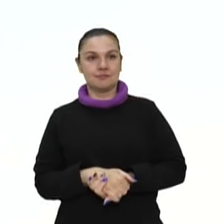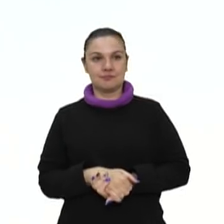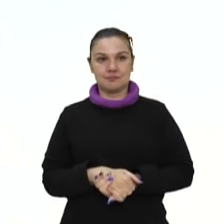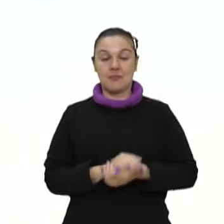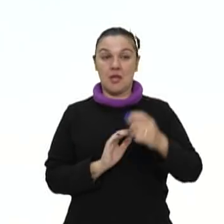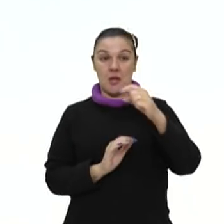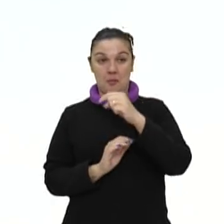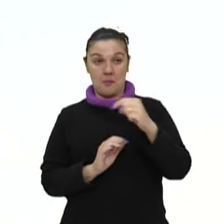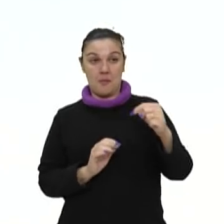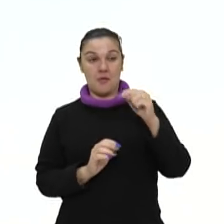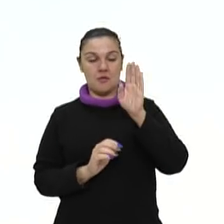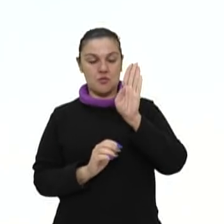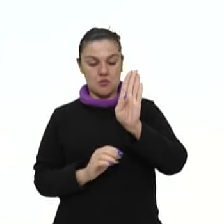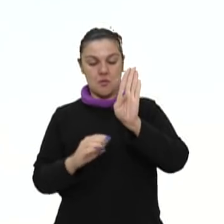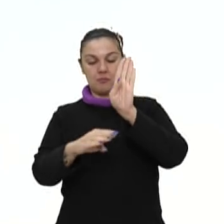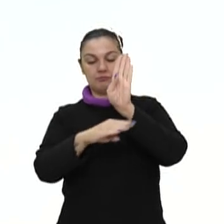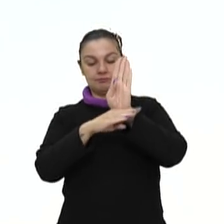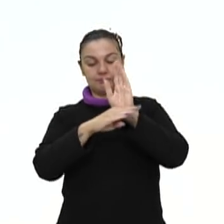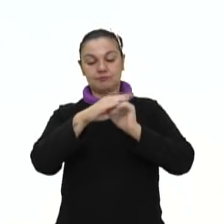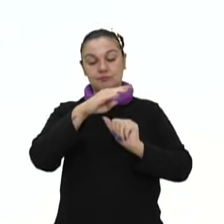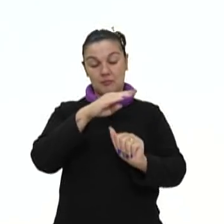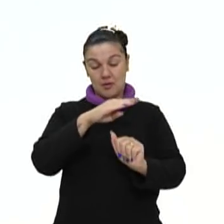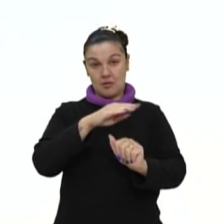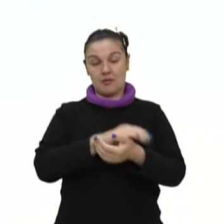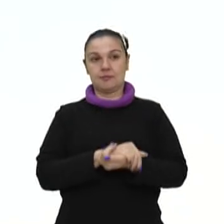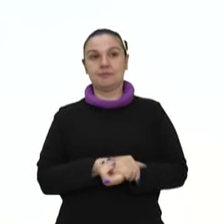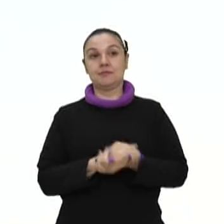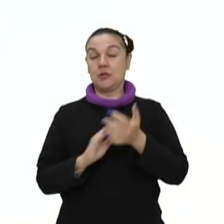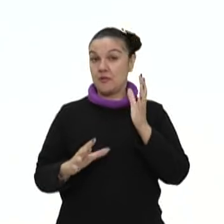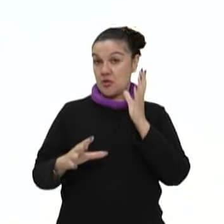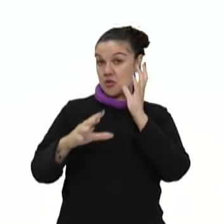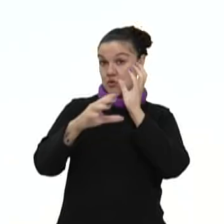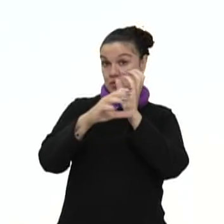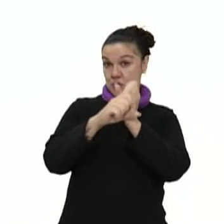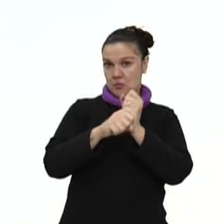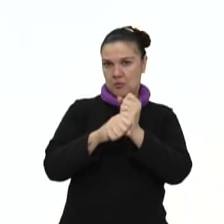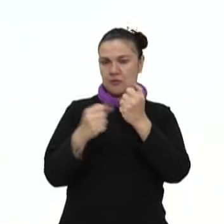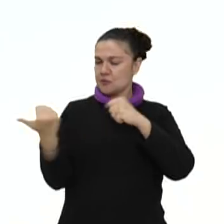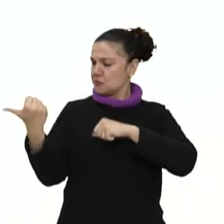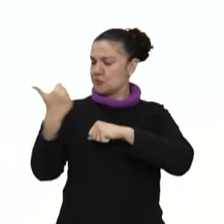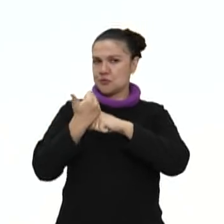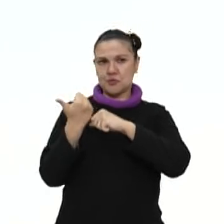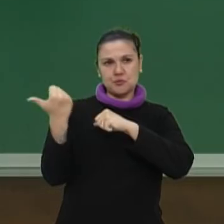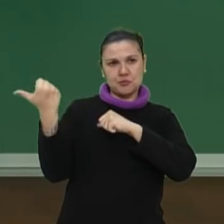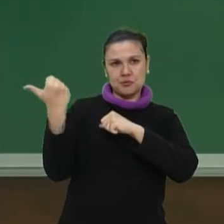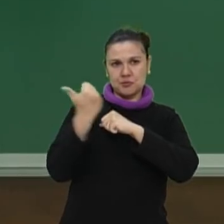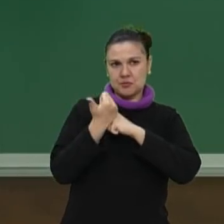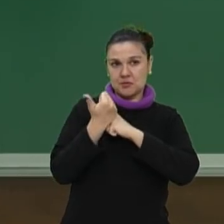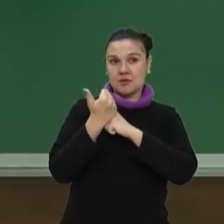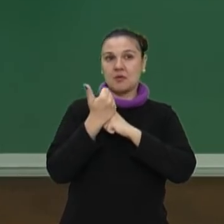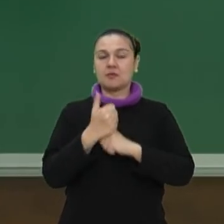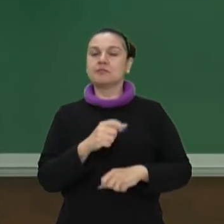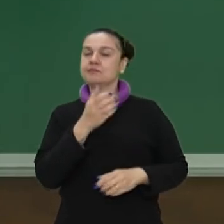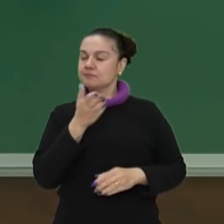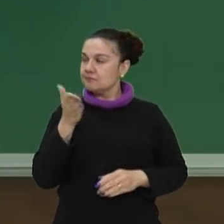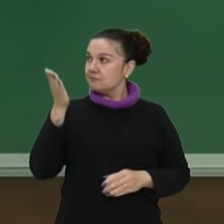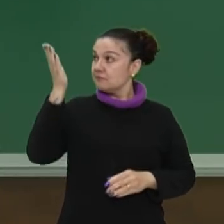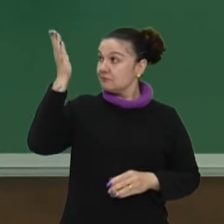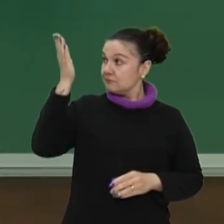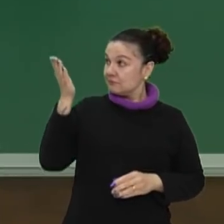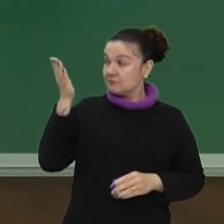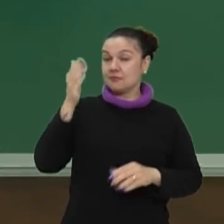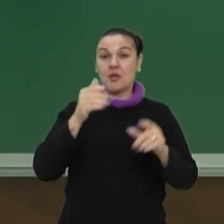B sobre A. Somando a primeira com a segunda, dá menos B sobre A. Substitua. Substituindo, então, B por menos